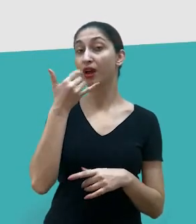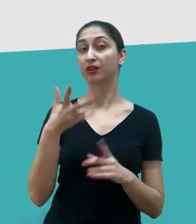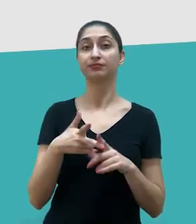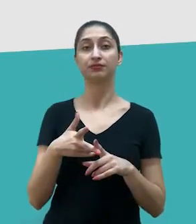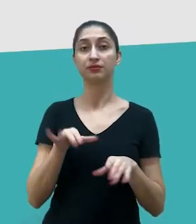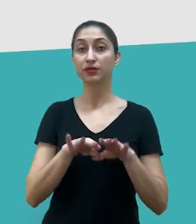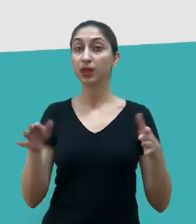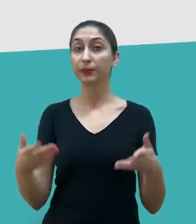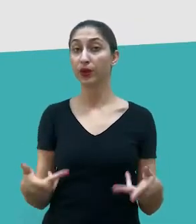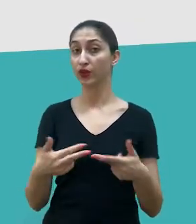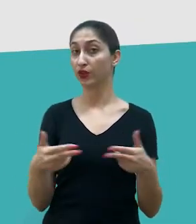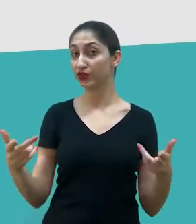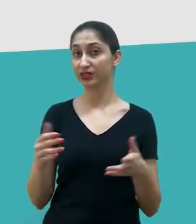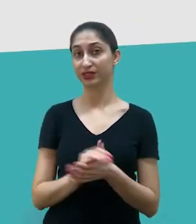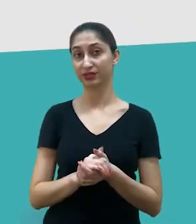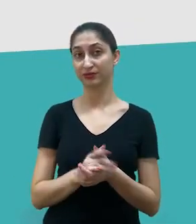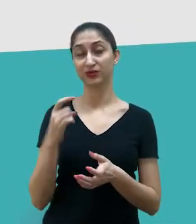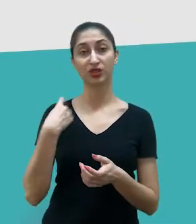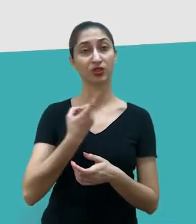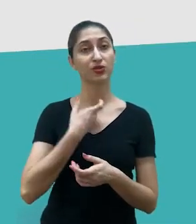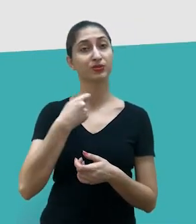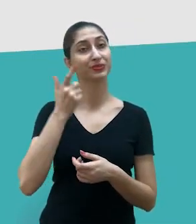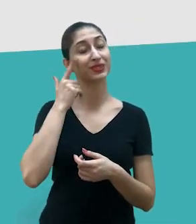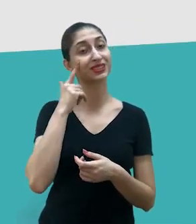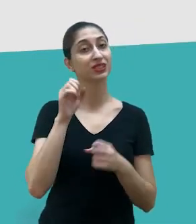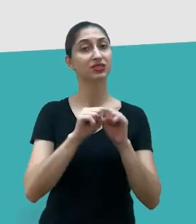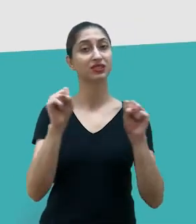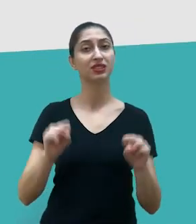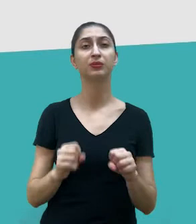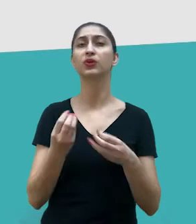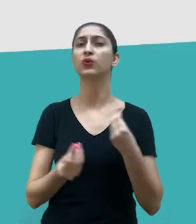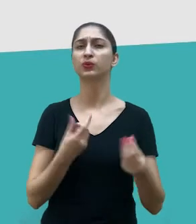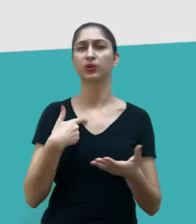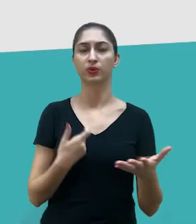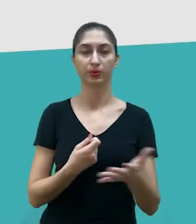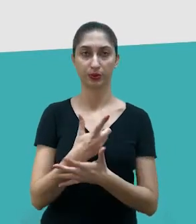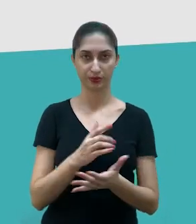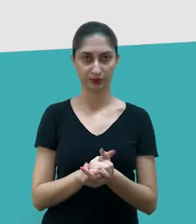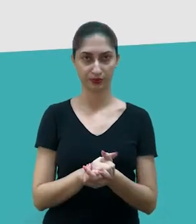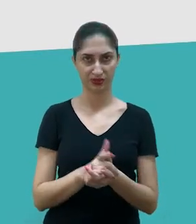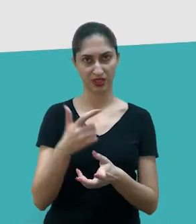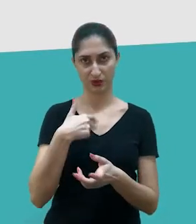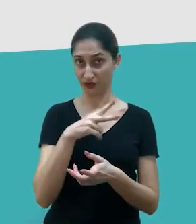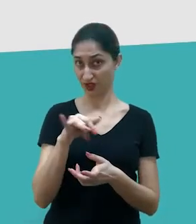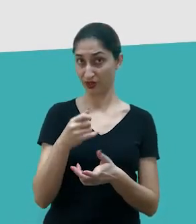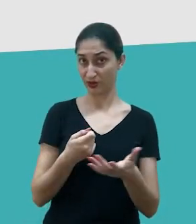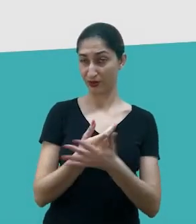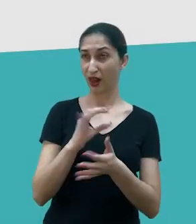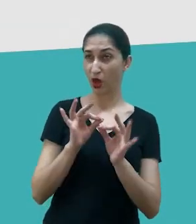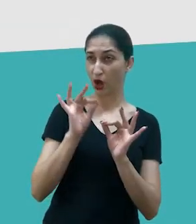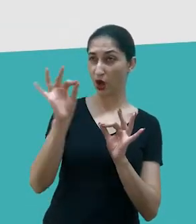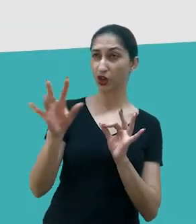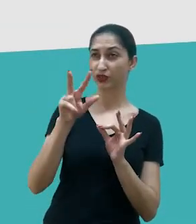móveis. A gente tem que pensar em todo um sistema. Como eu vou comprar isso? Eu vou comprar do outro lado do mundo,